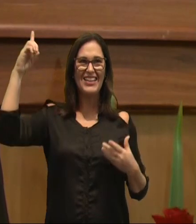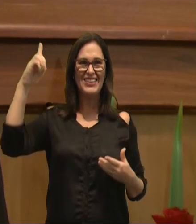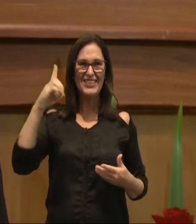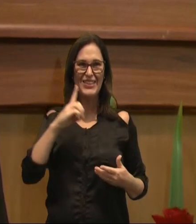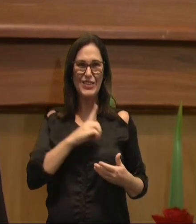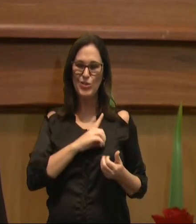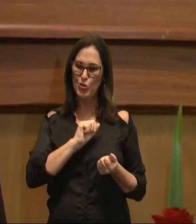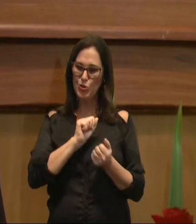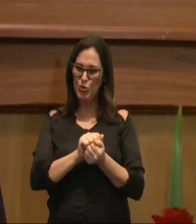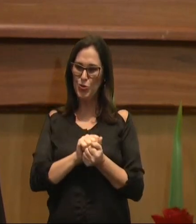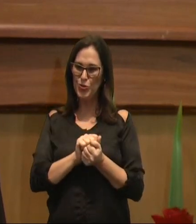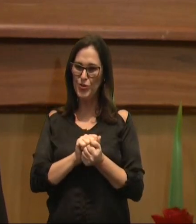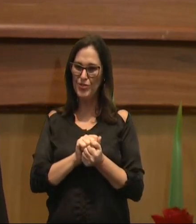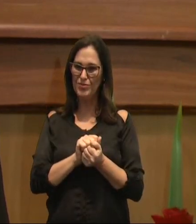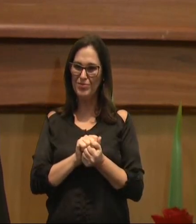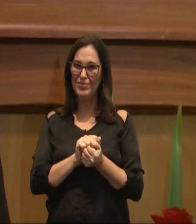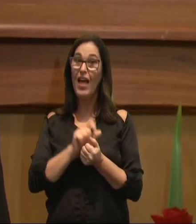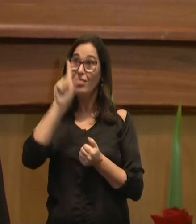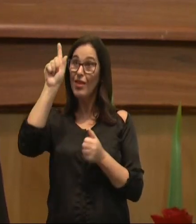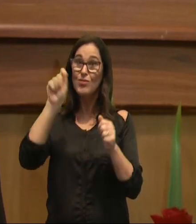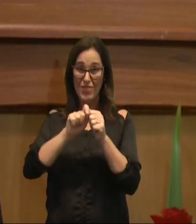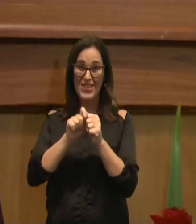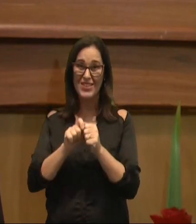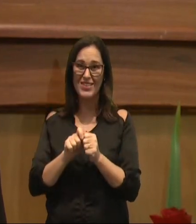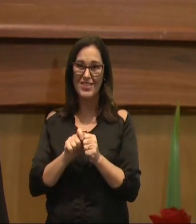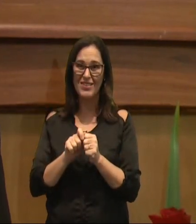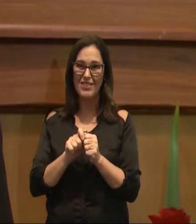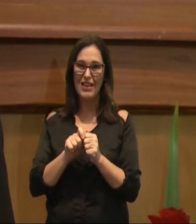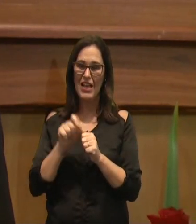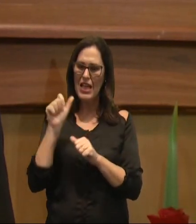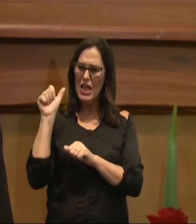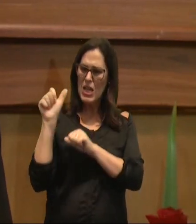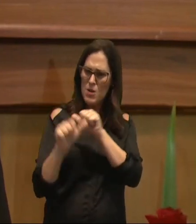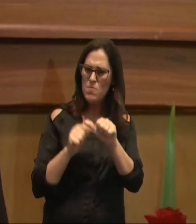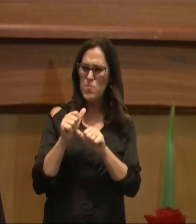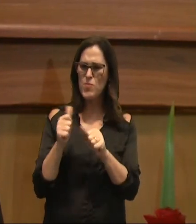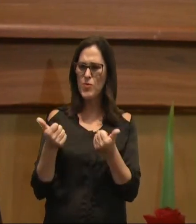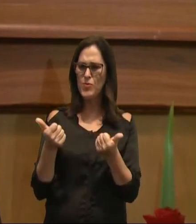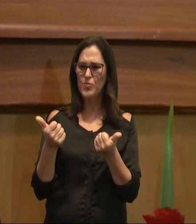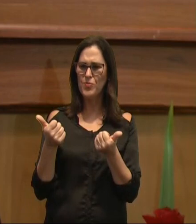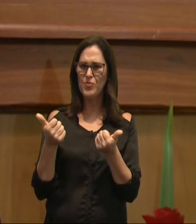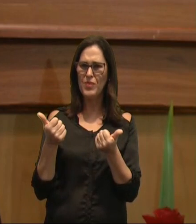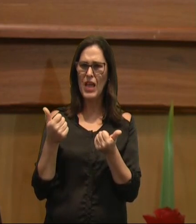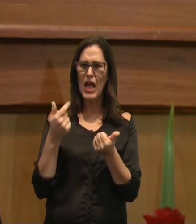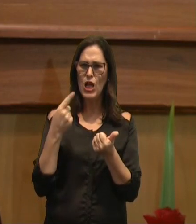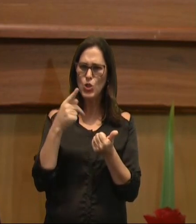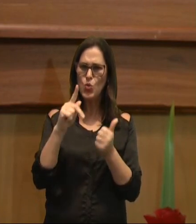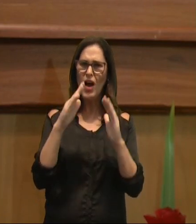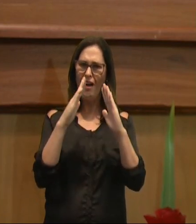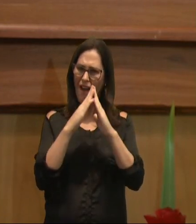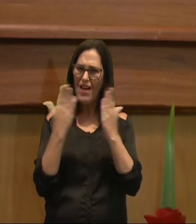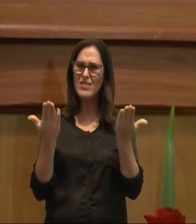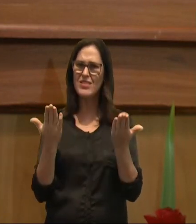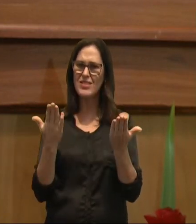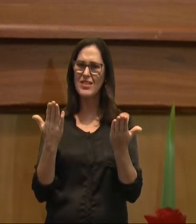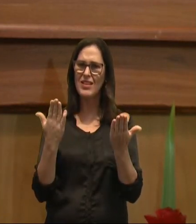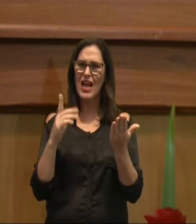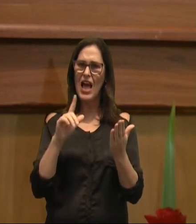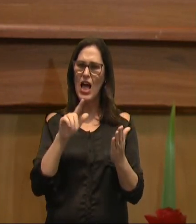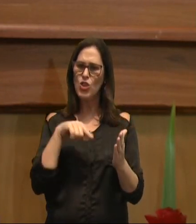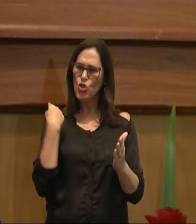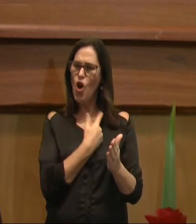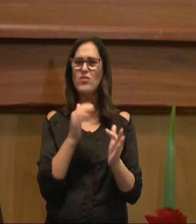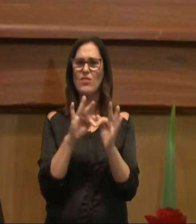Senhor. Assim que Deus faz, Ele restaura o culto, Ele restaura a nossa casa, Ele restaura a nossa